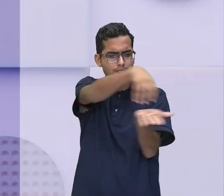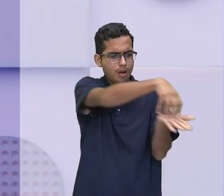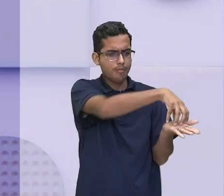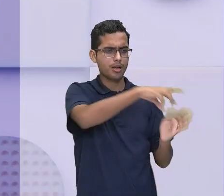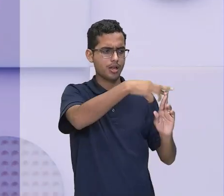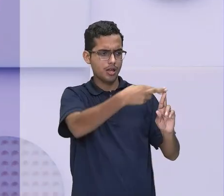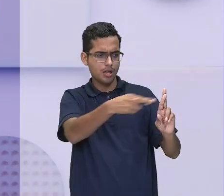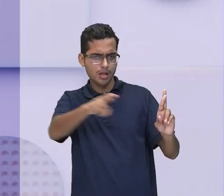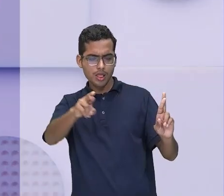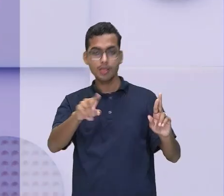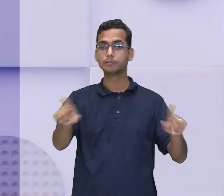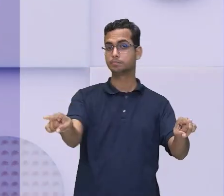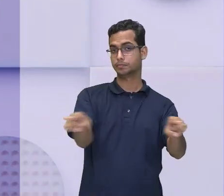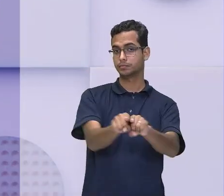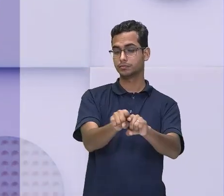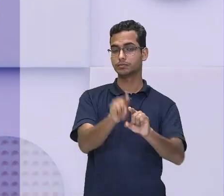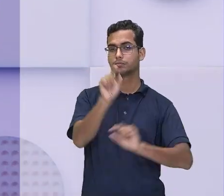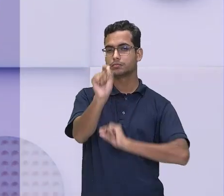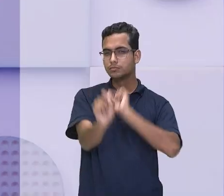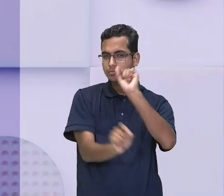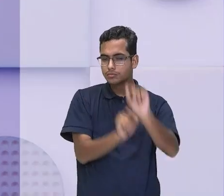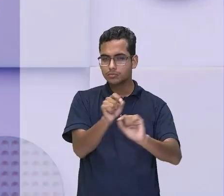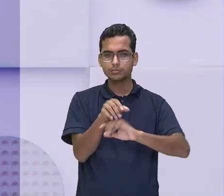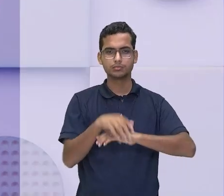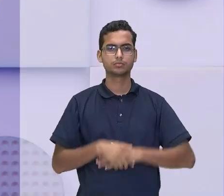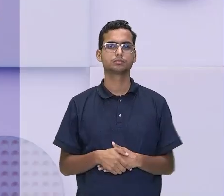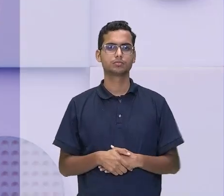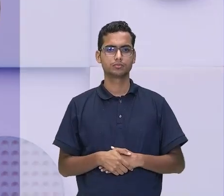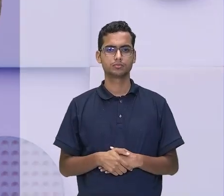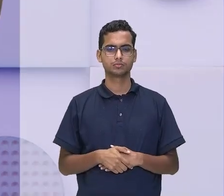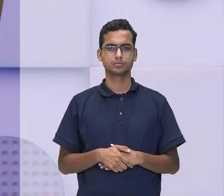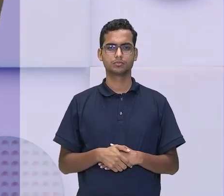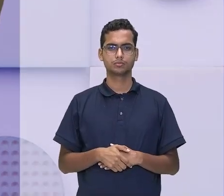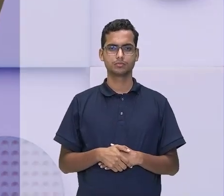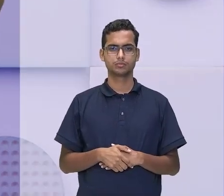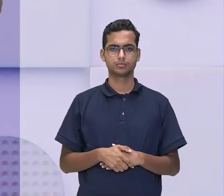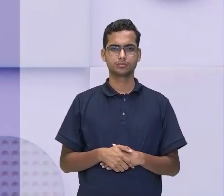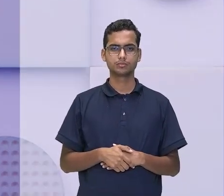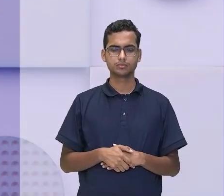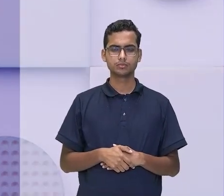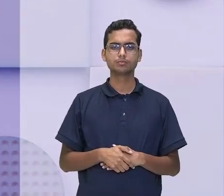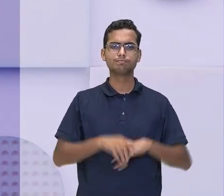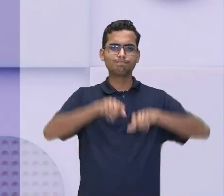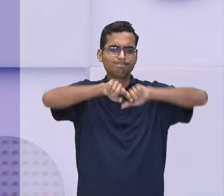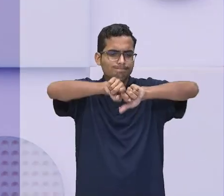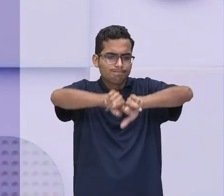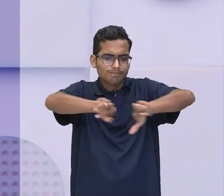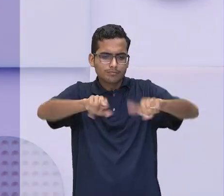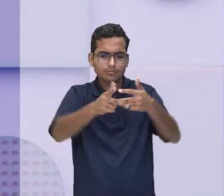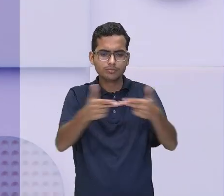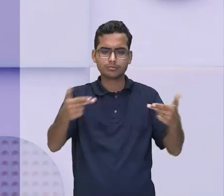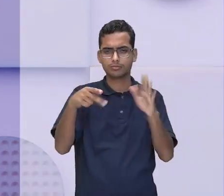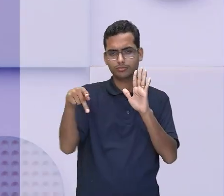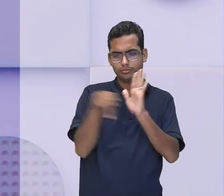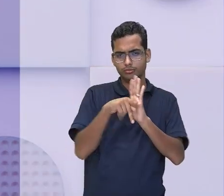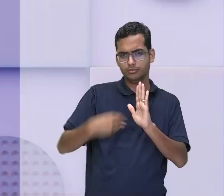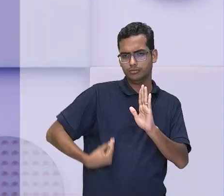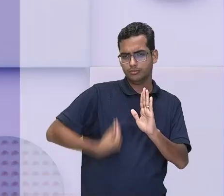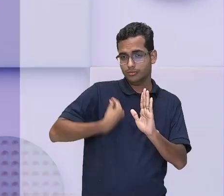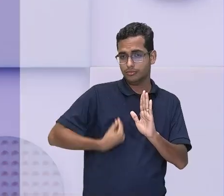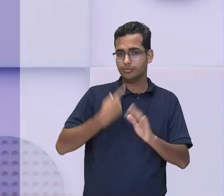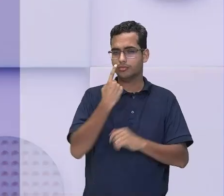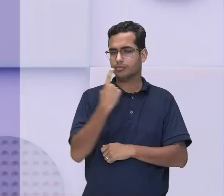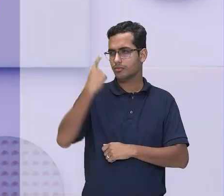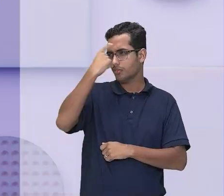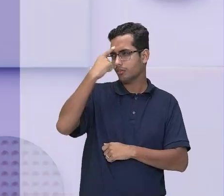vai, com certeza, ao encontro das problemáticas existenciais das nossas vidas. Para